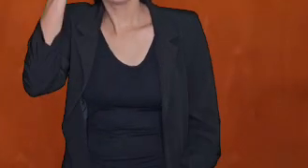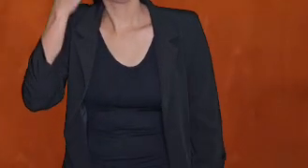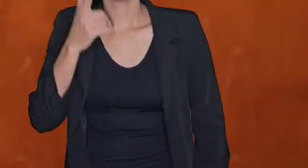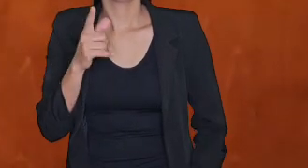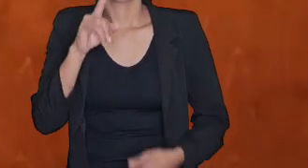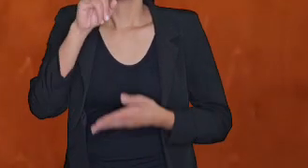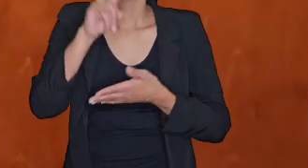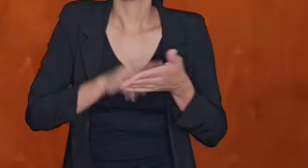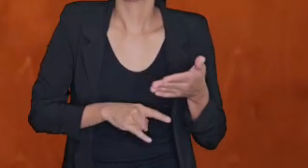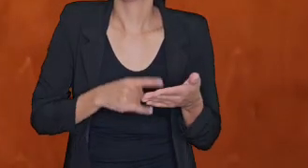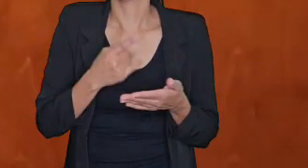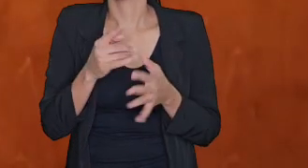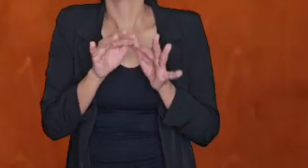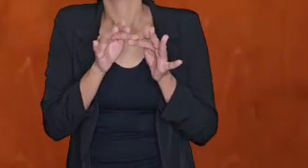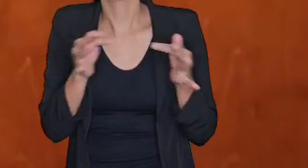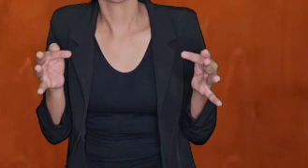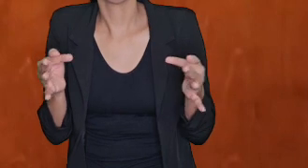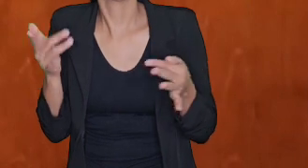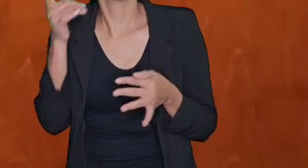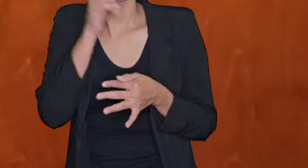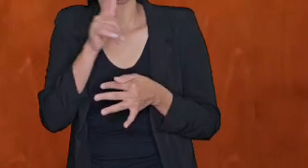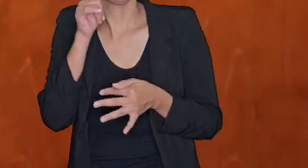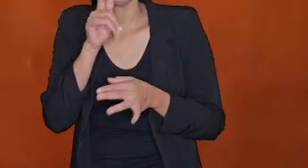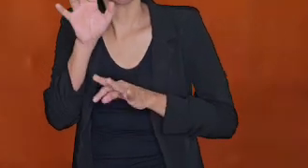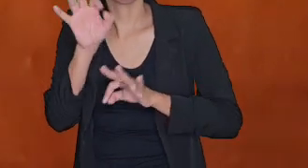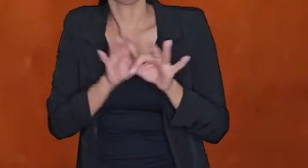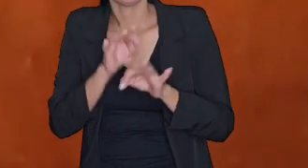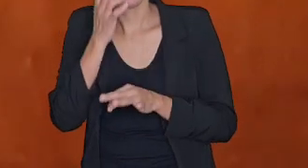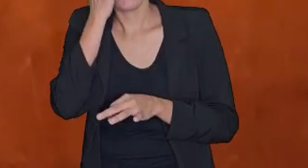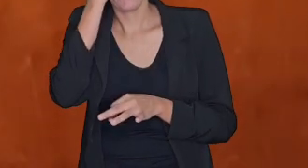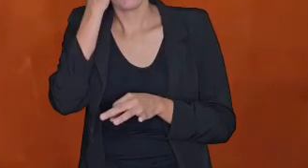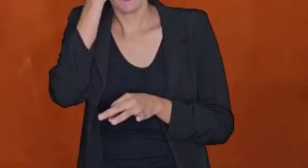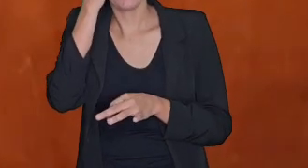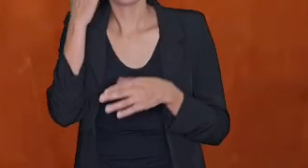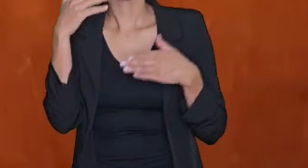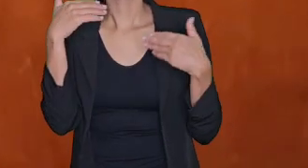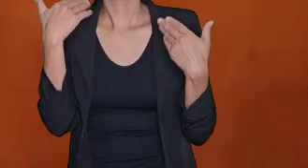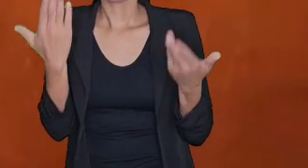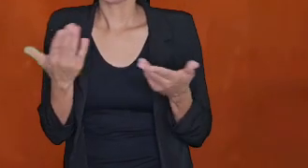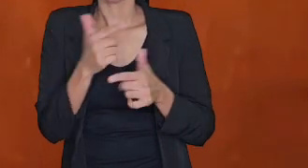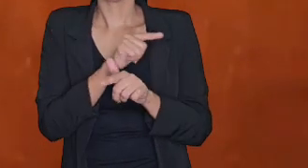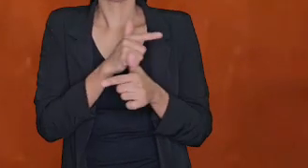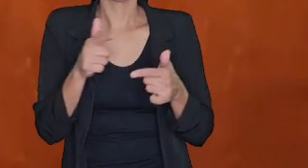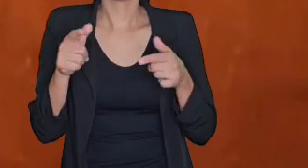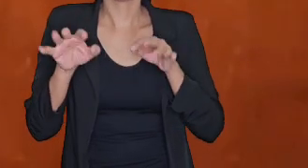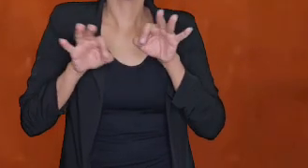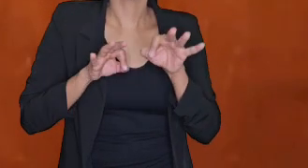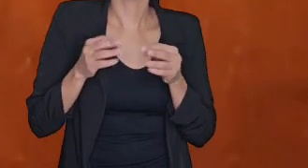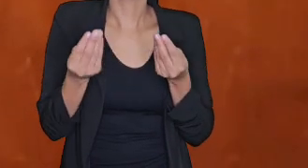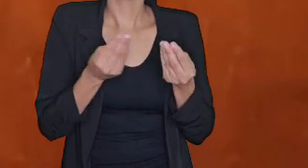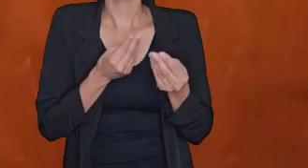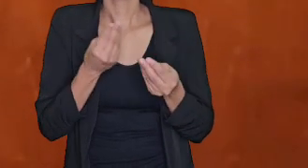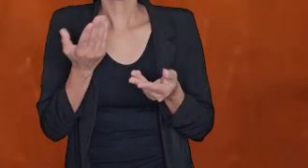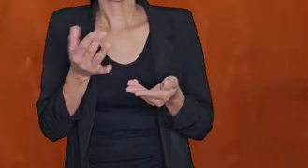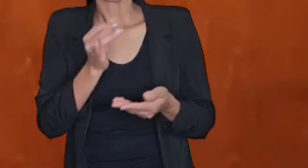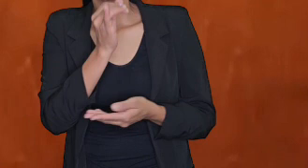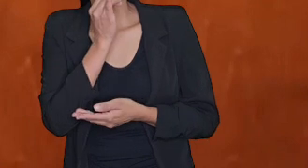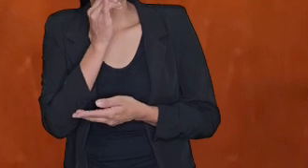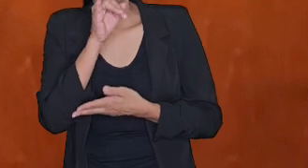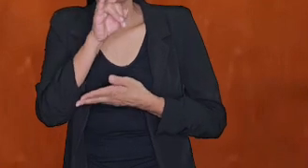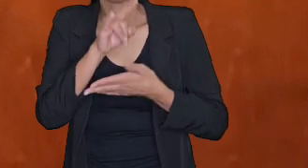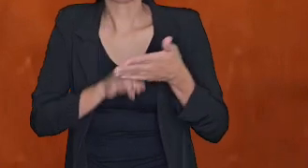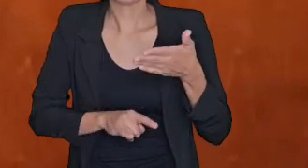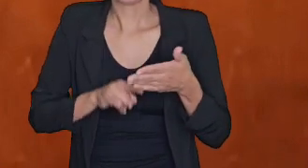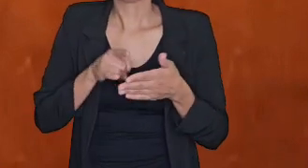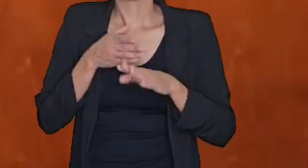ocorreu, era coisa fácil de resolver, era questão documental, era coisa próxima da gente, uma facilidade. Então, a gente não